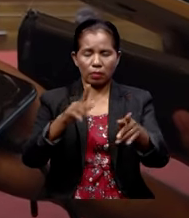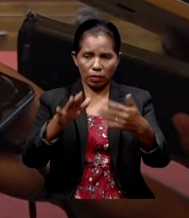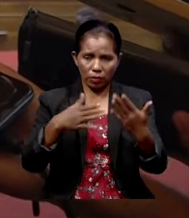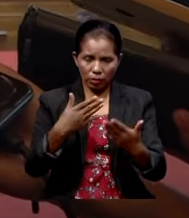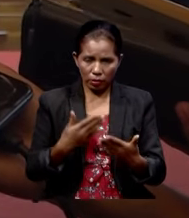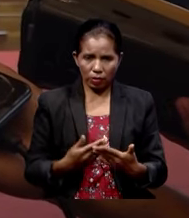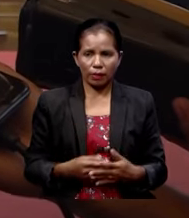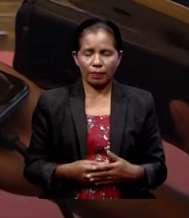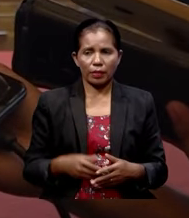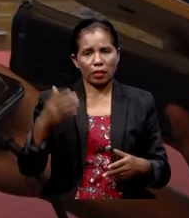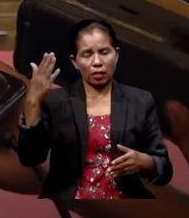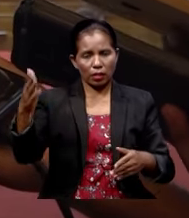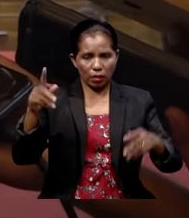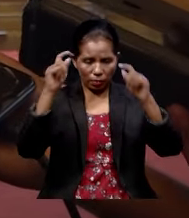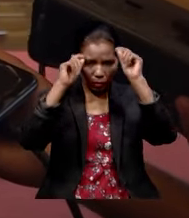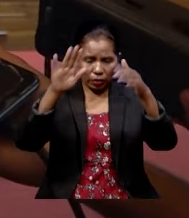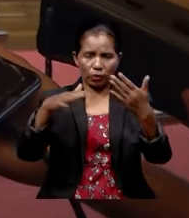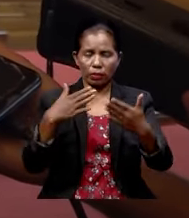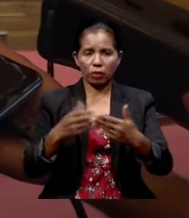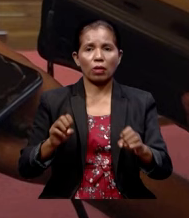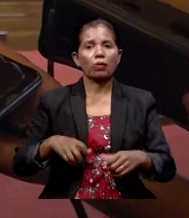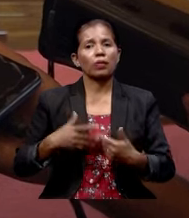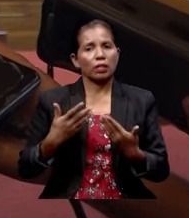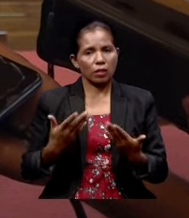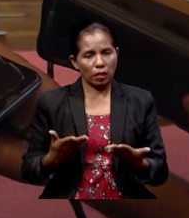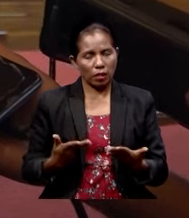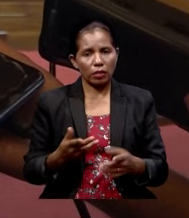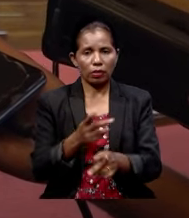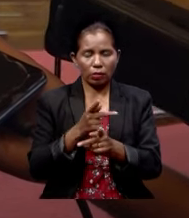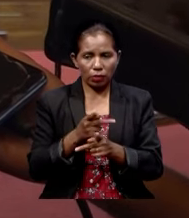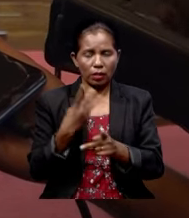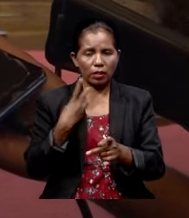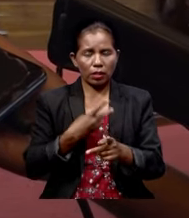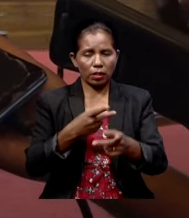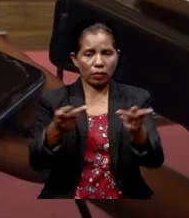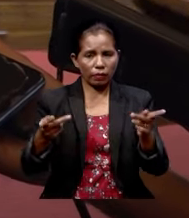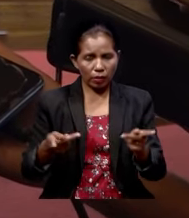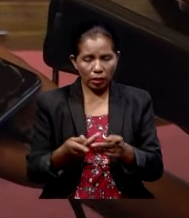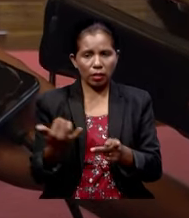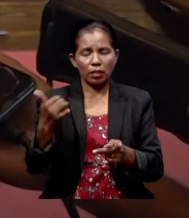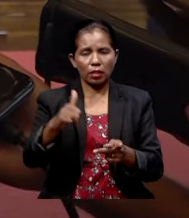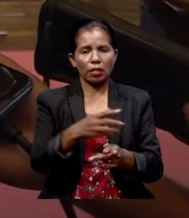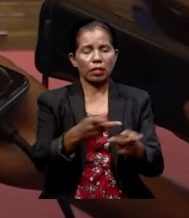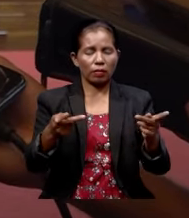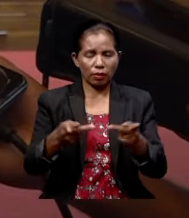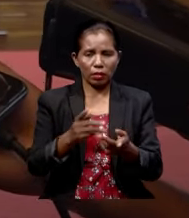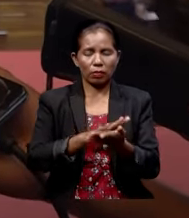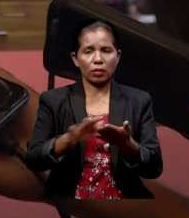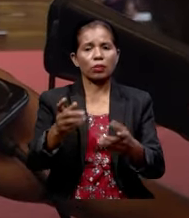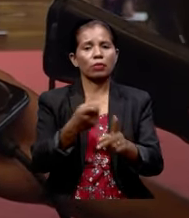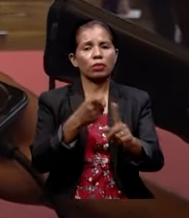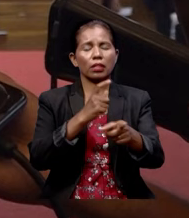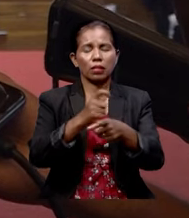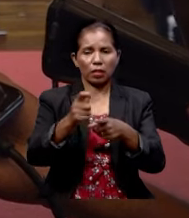comunidade sira, e a território toma, ou isa, atu cuidado ite ni natureza, no ite ni ambiente, ele se pratica ida,